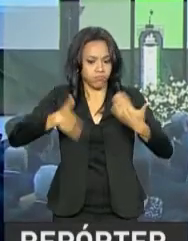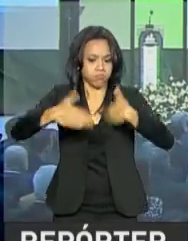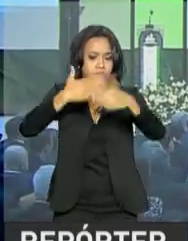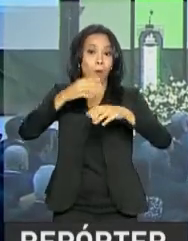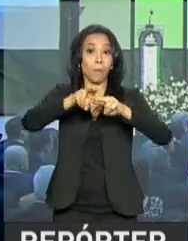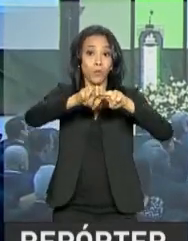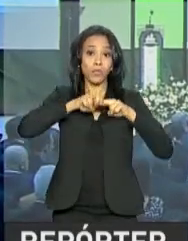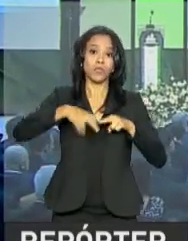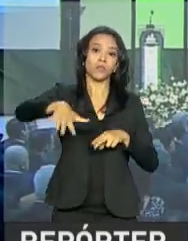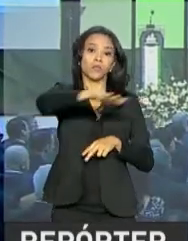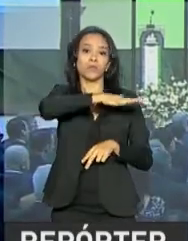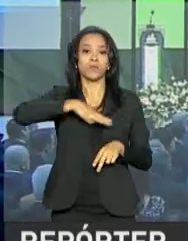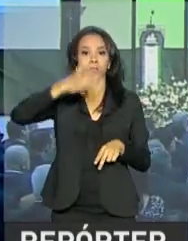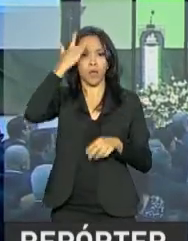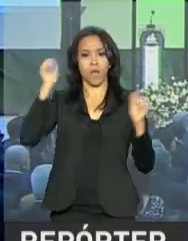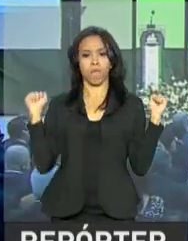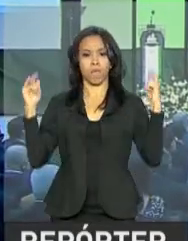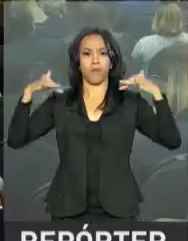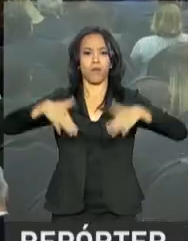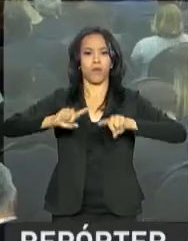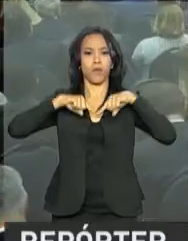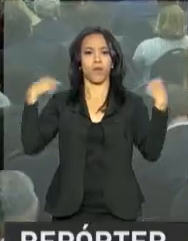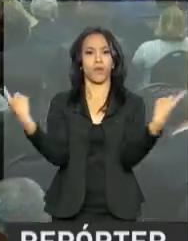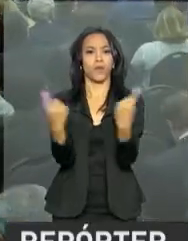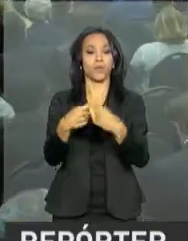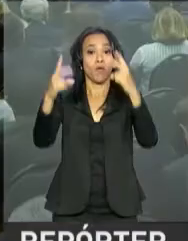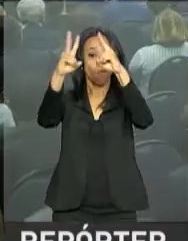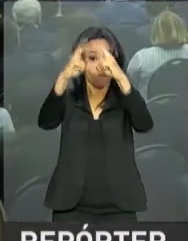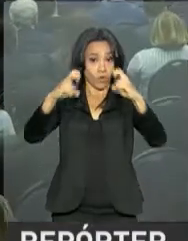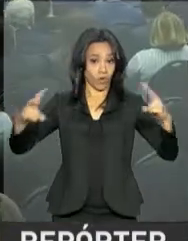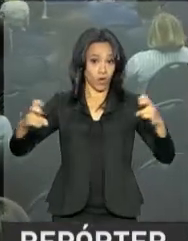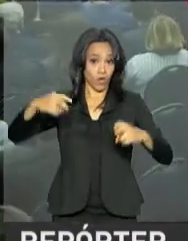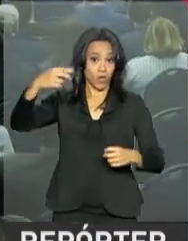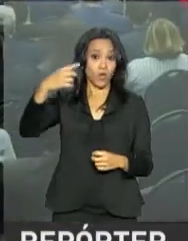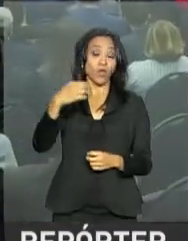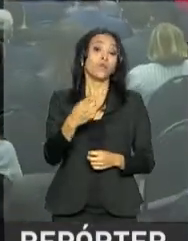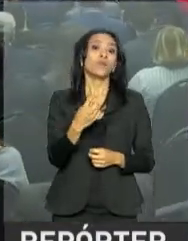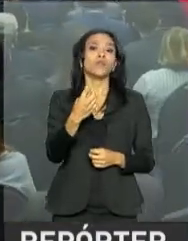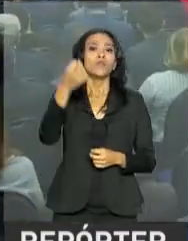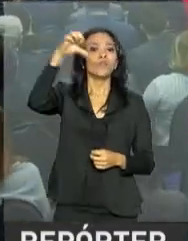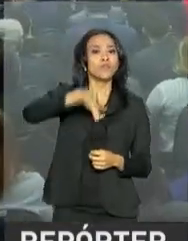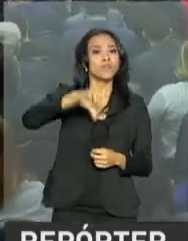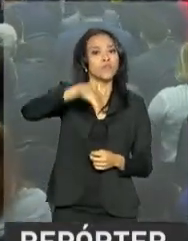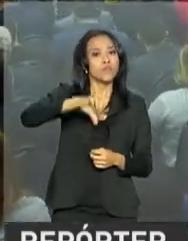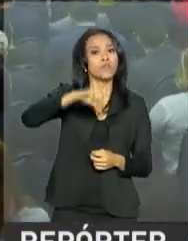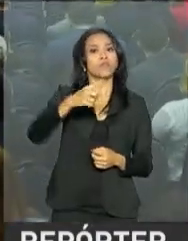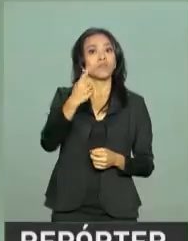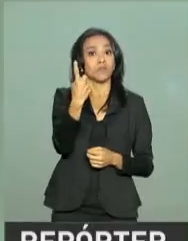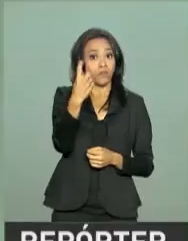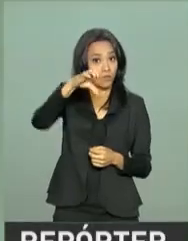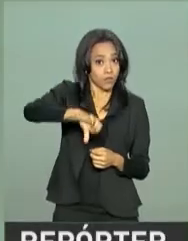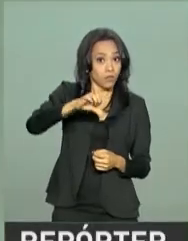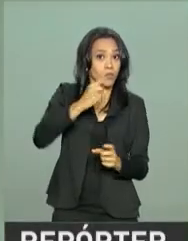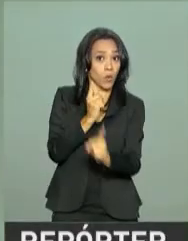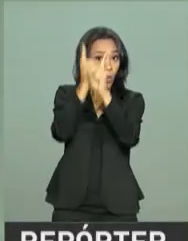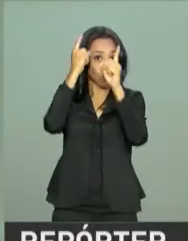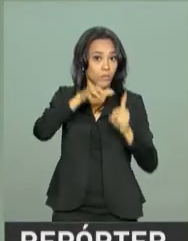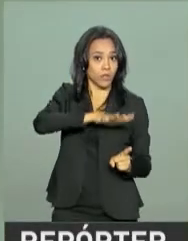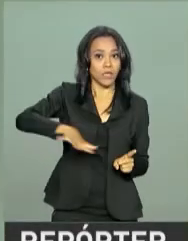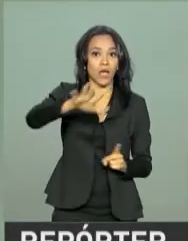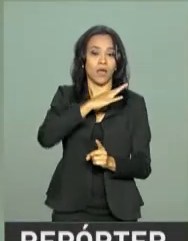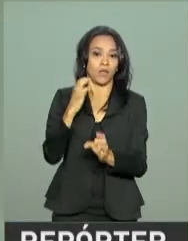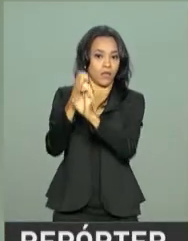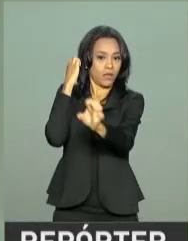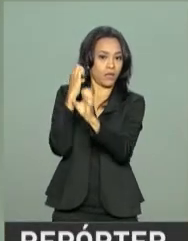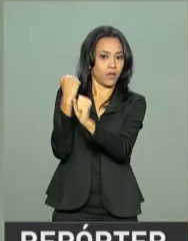setor estão reunidos em florianópolis no 90º encontro nacional da indústria da construção o presidente michel